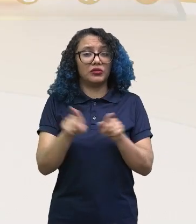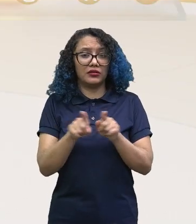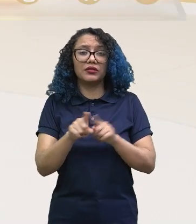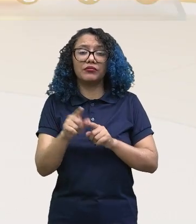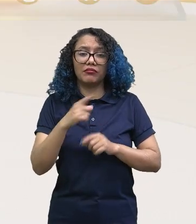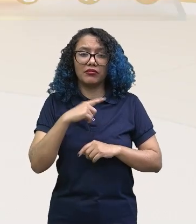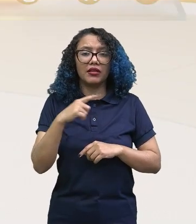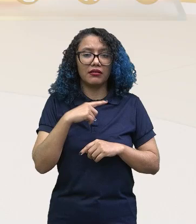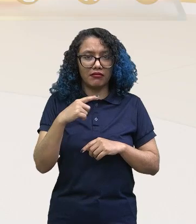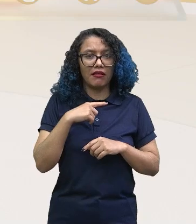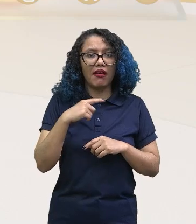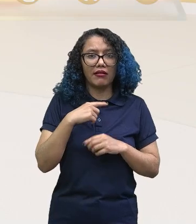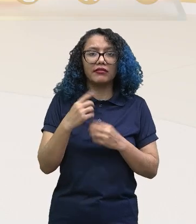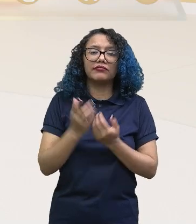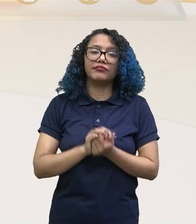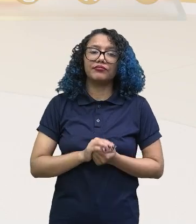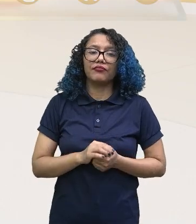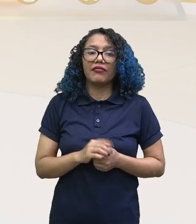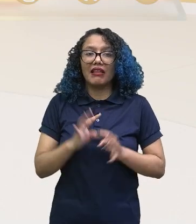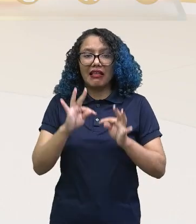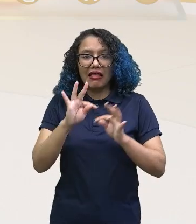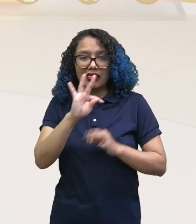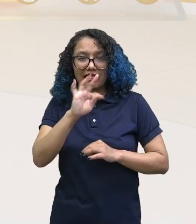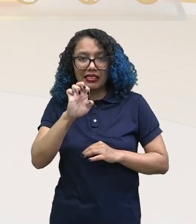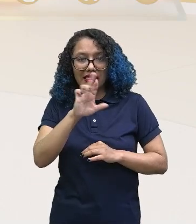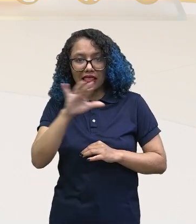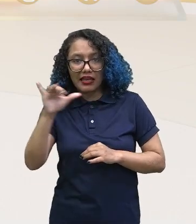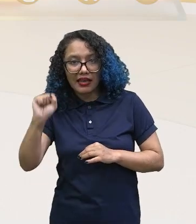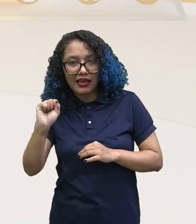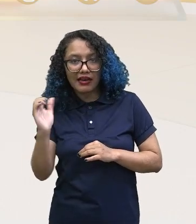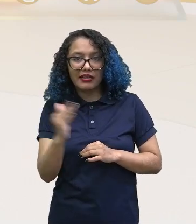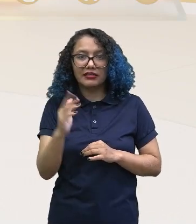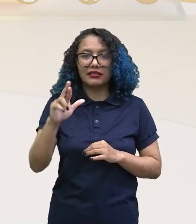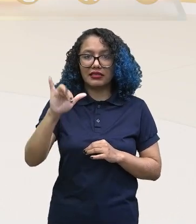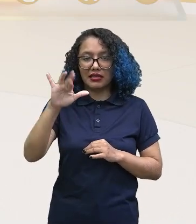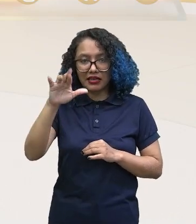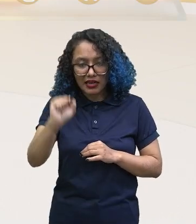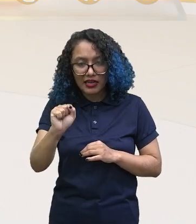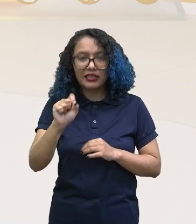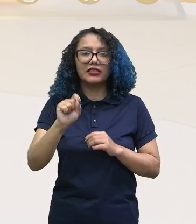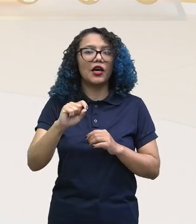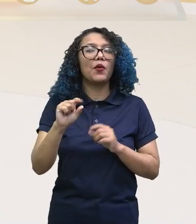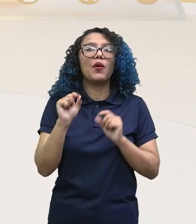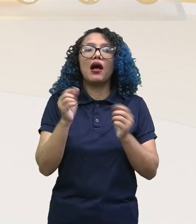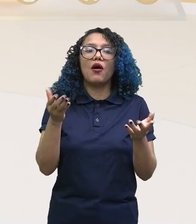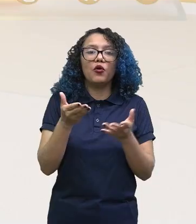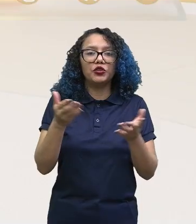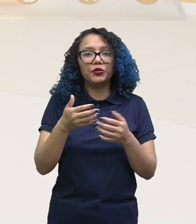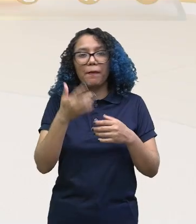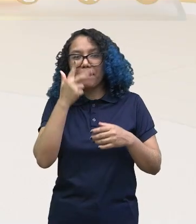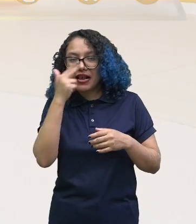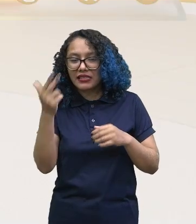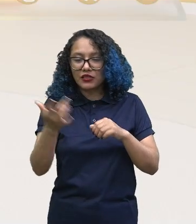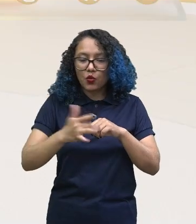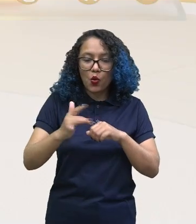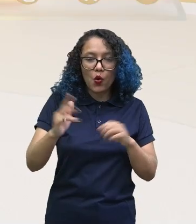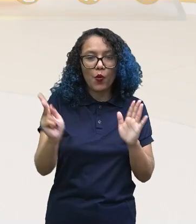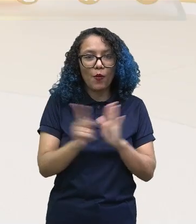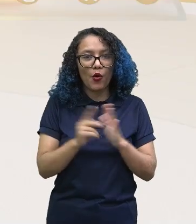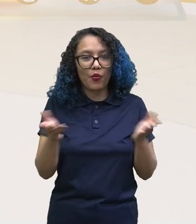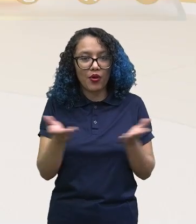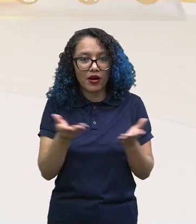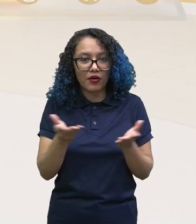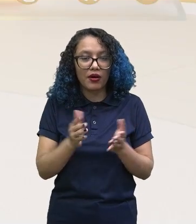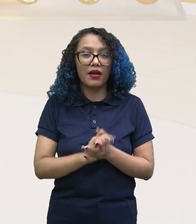por exemplo, hoje são o ouro do momento, né, da tecnologia. Até mesmo porque o que não falta é gente querendo